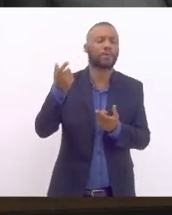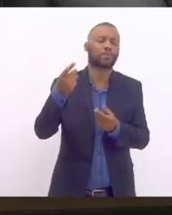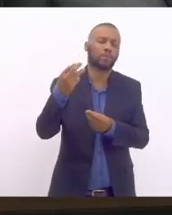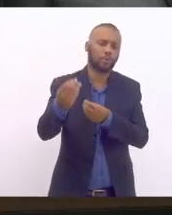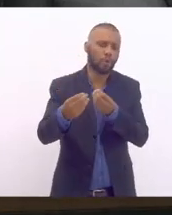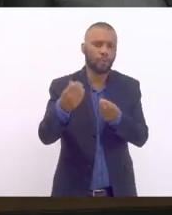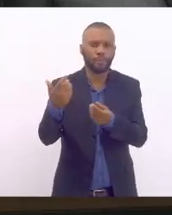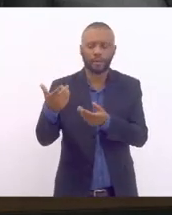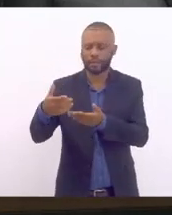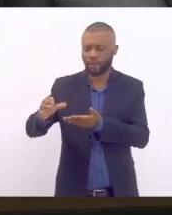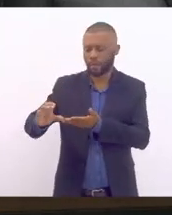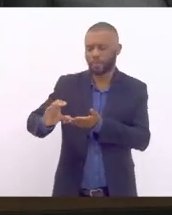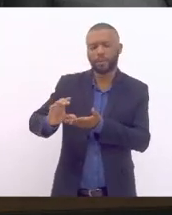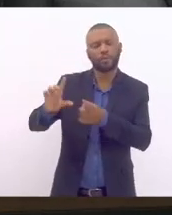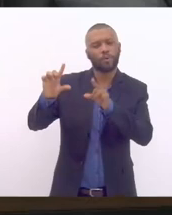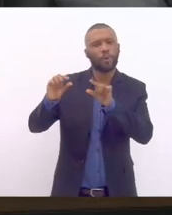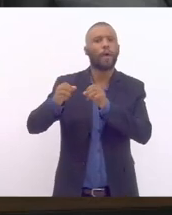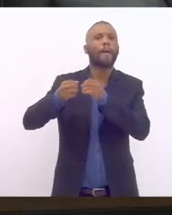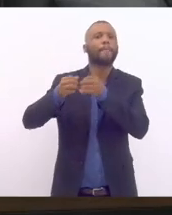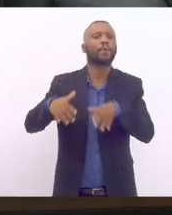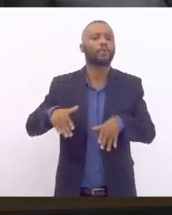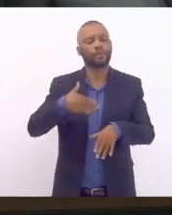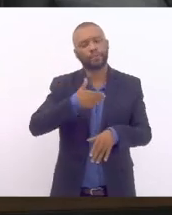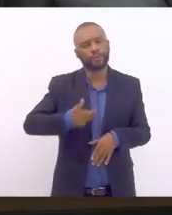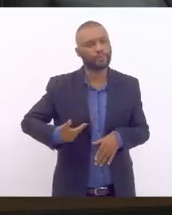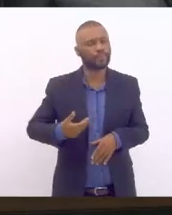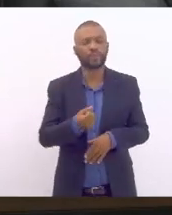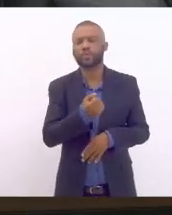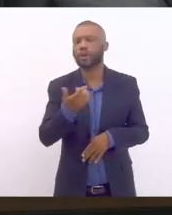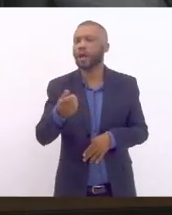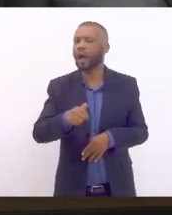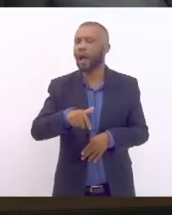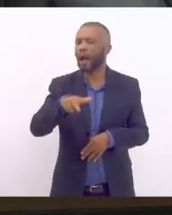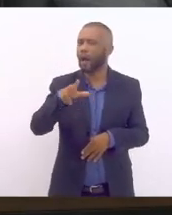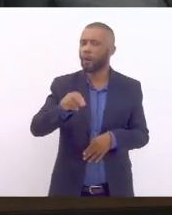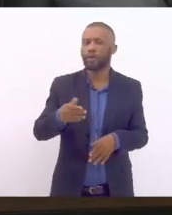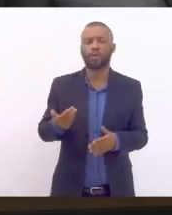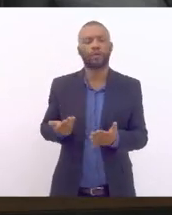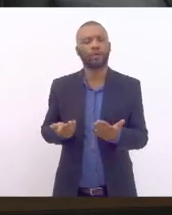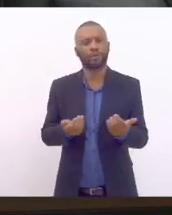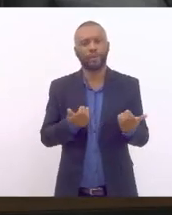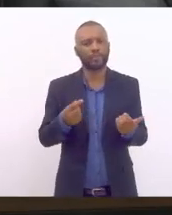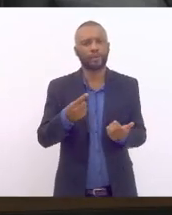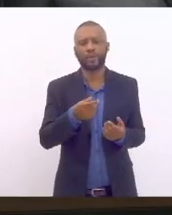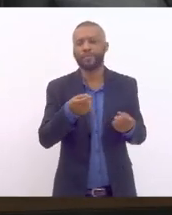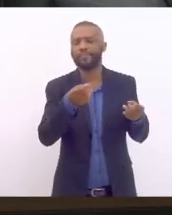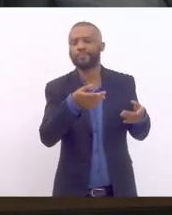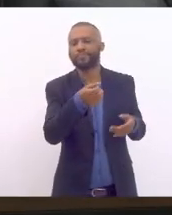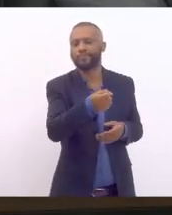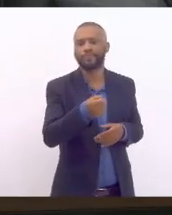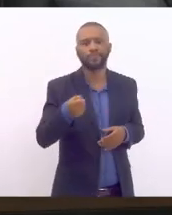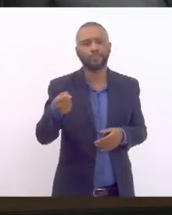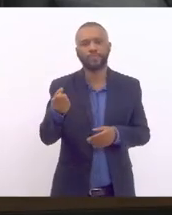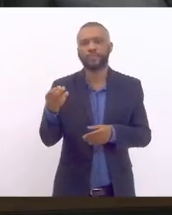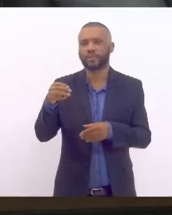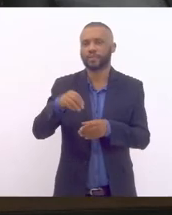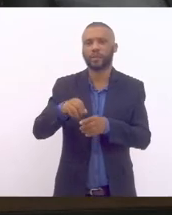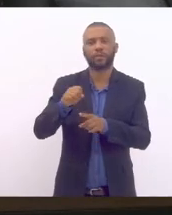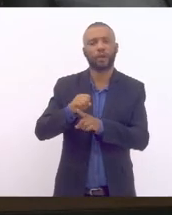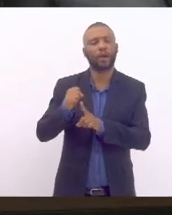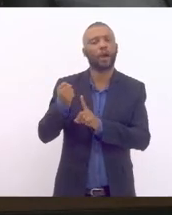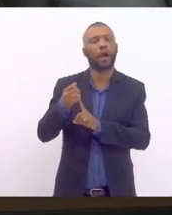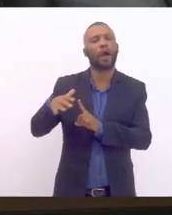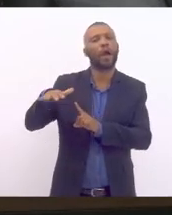do orçamento teve para o nosso estável porque quantas alunos e alunas quantos jovens a gente está deixando de colocar na nossa sociedade